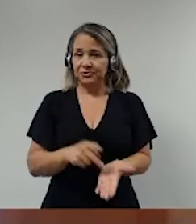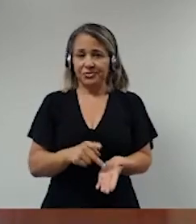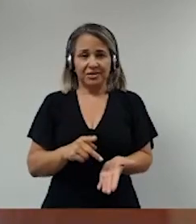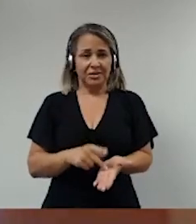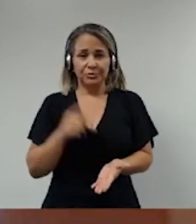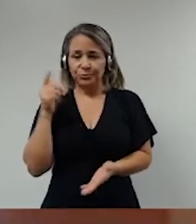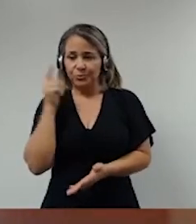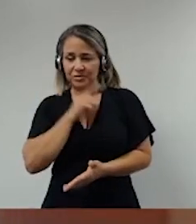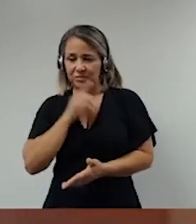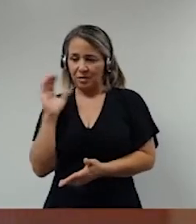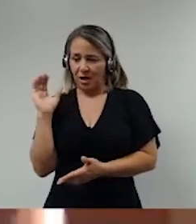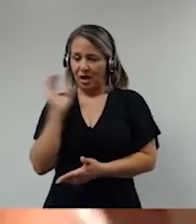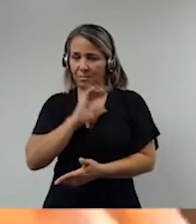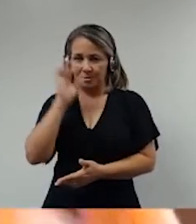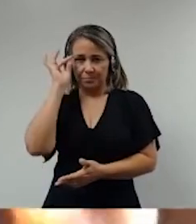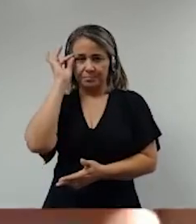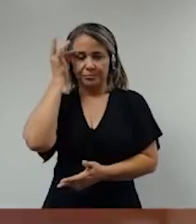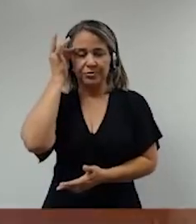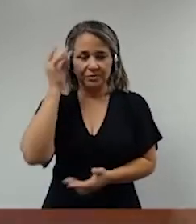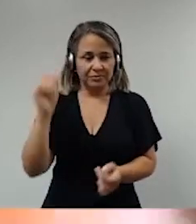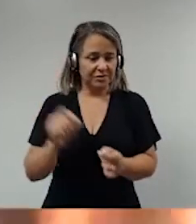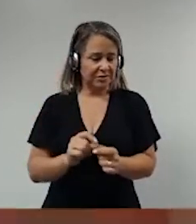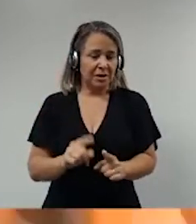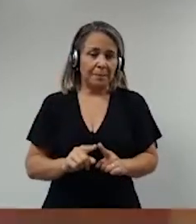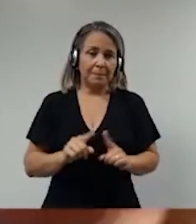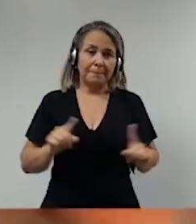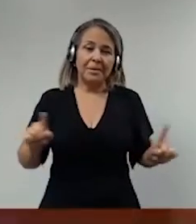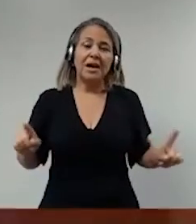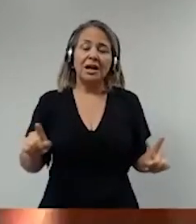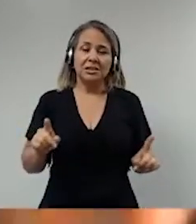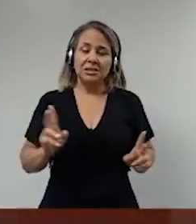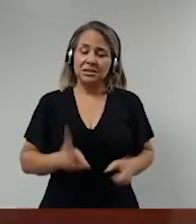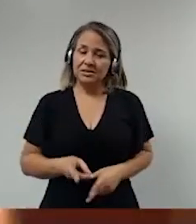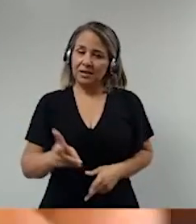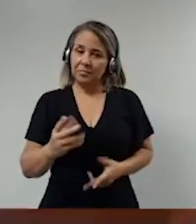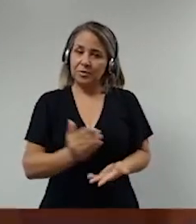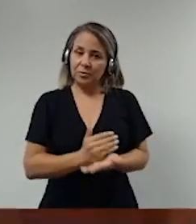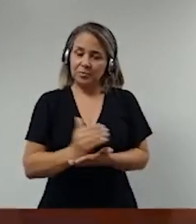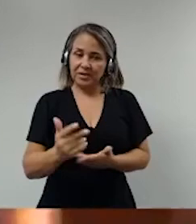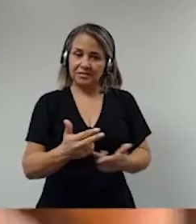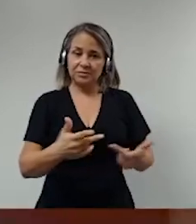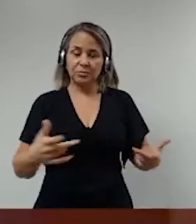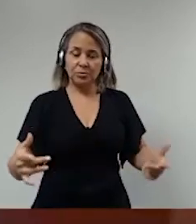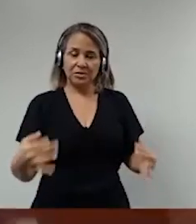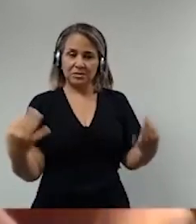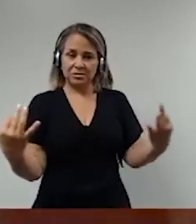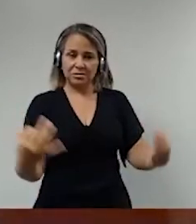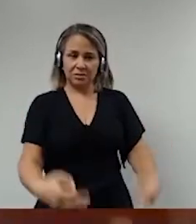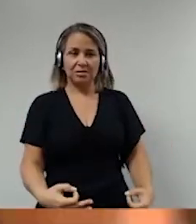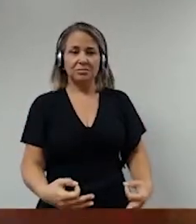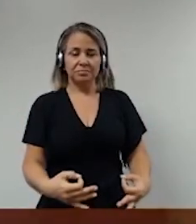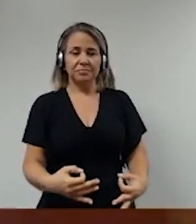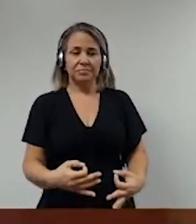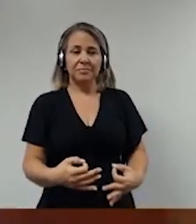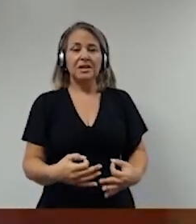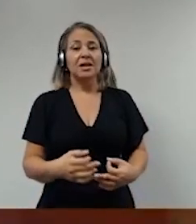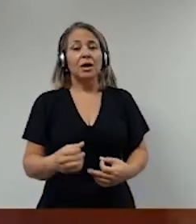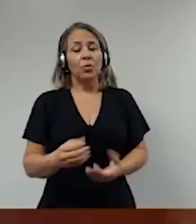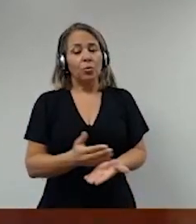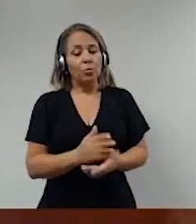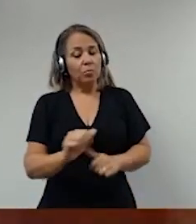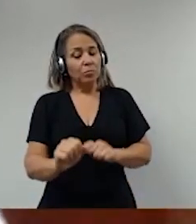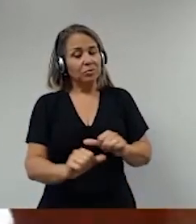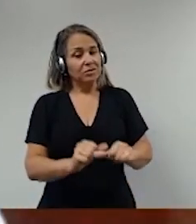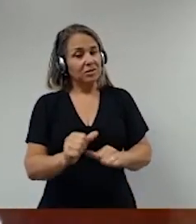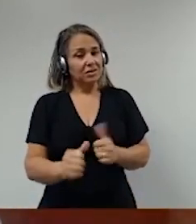de uma hora para outra, mas sempre se inicia com ações concretas e sempre se inicia com mudanças